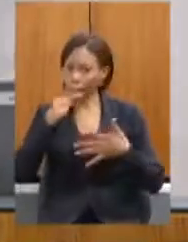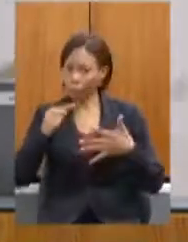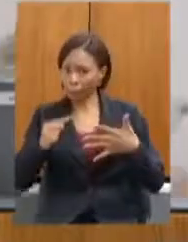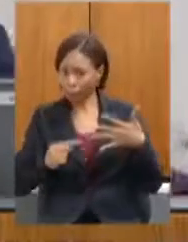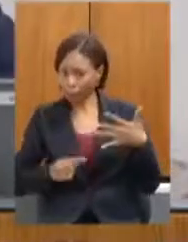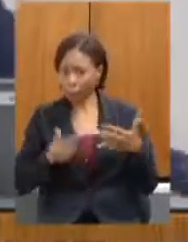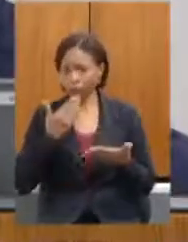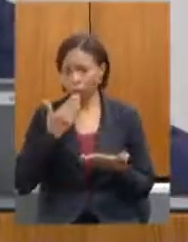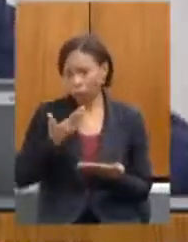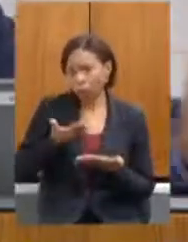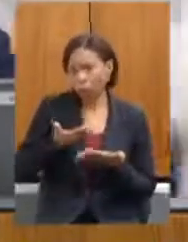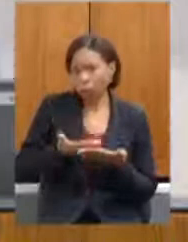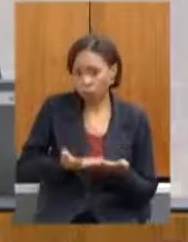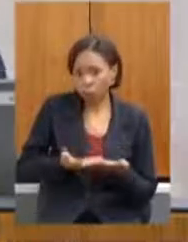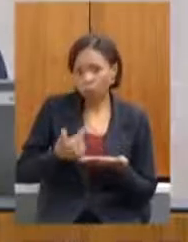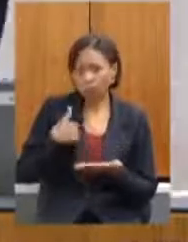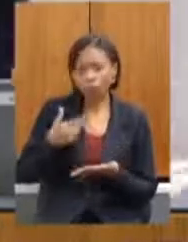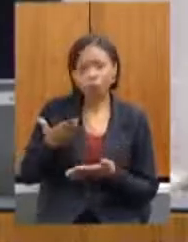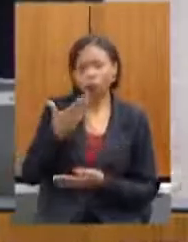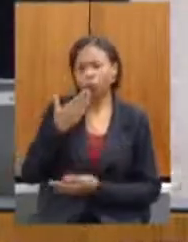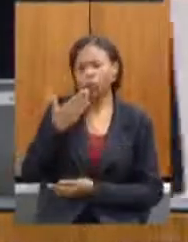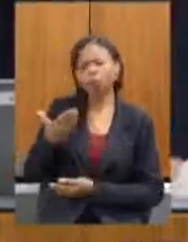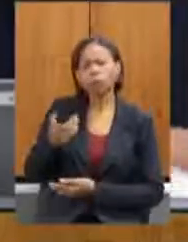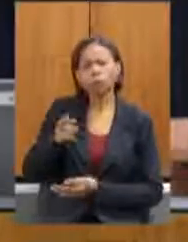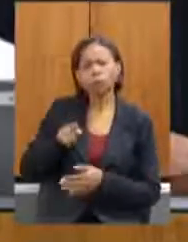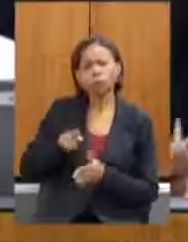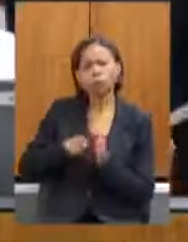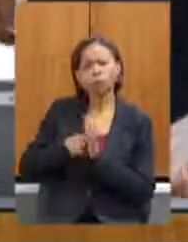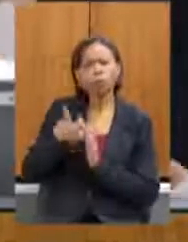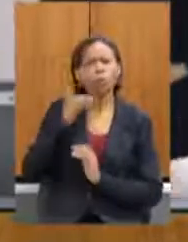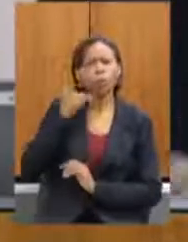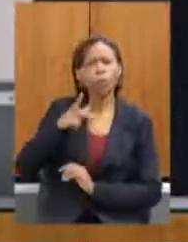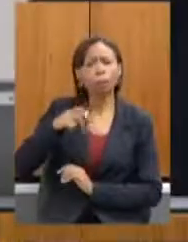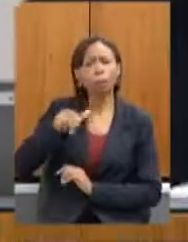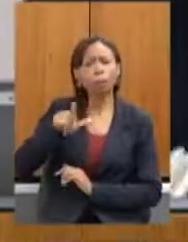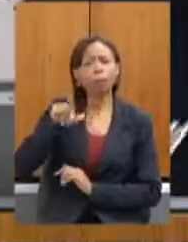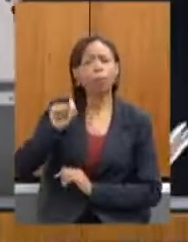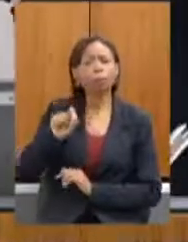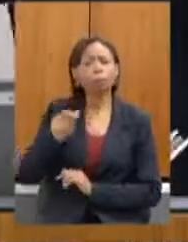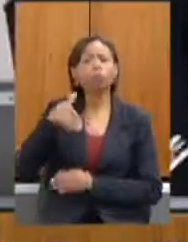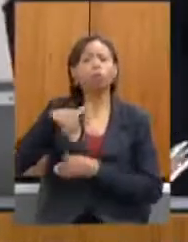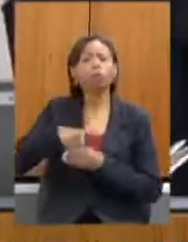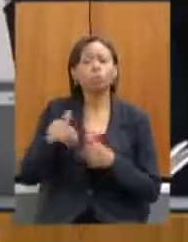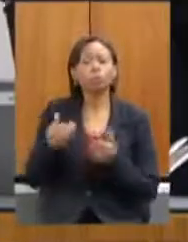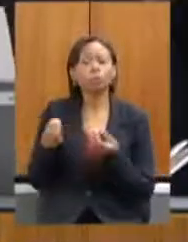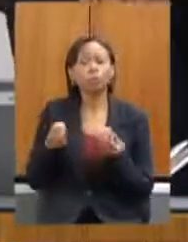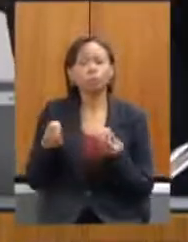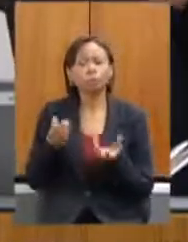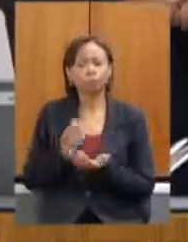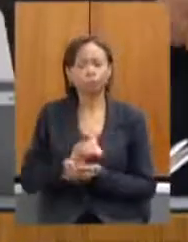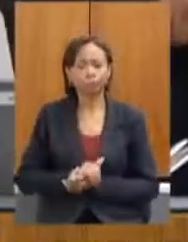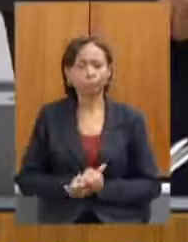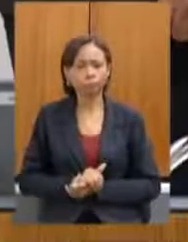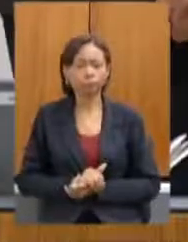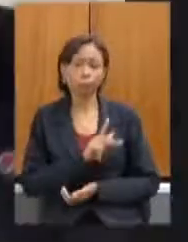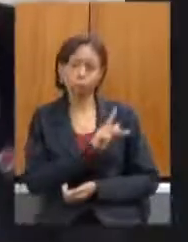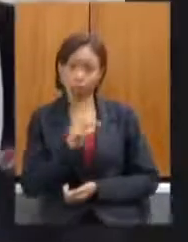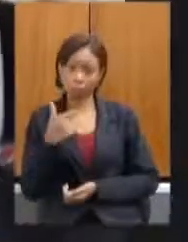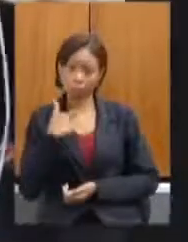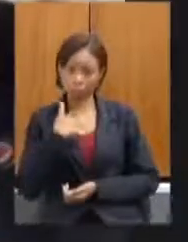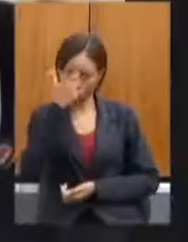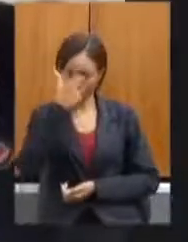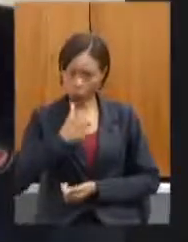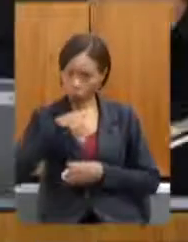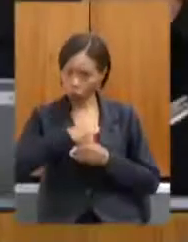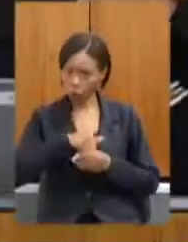eu indago do deputado Doutor Paulo como voto Deputado autor Paulo o presidente o voto